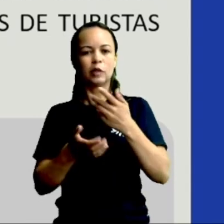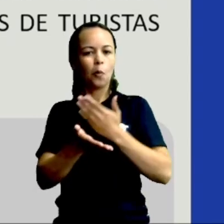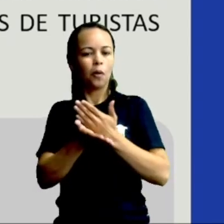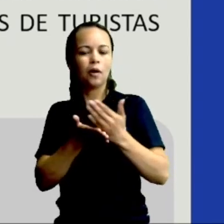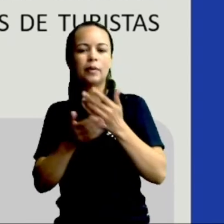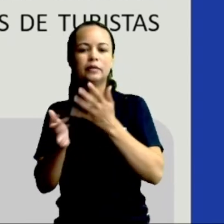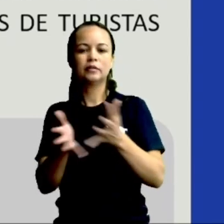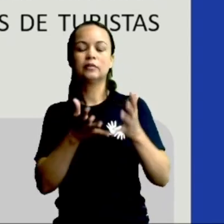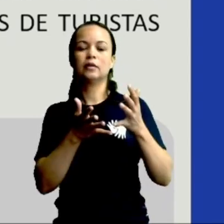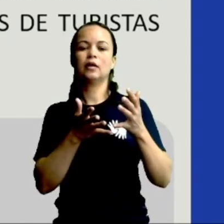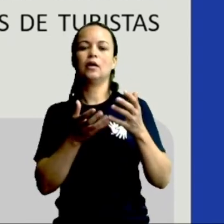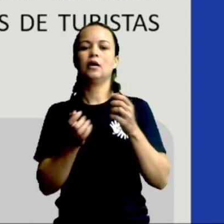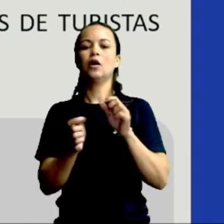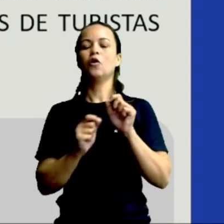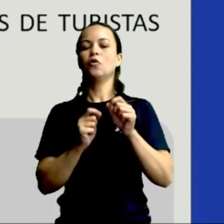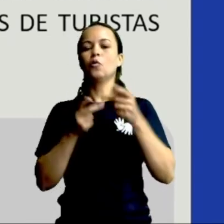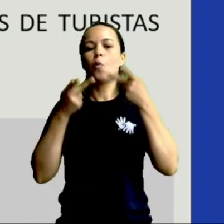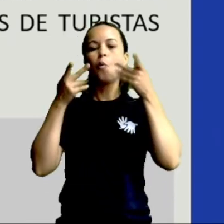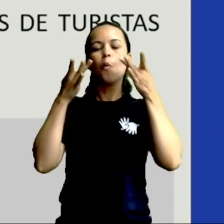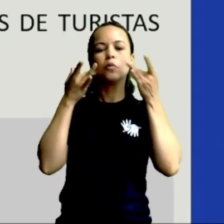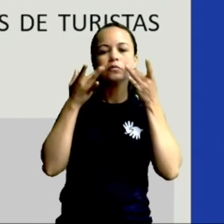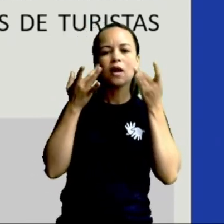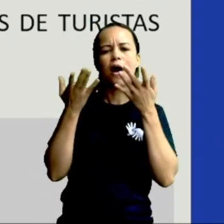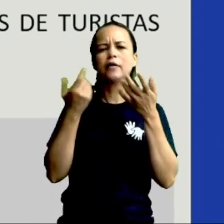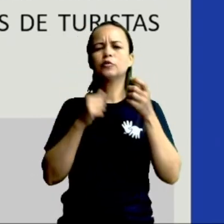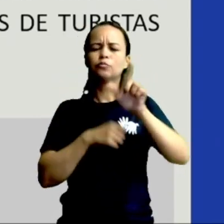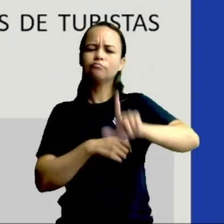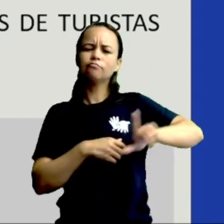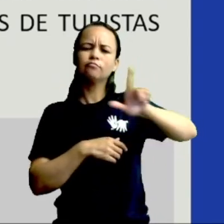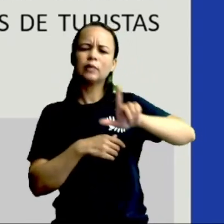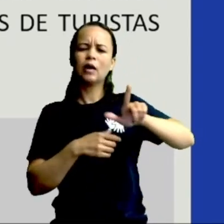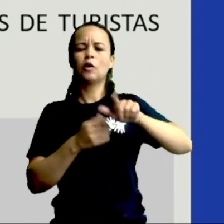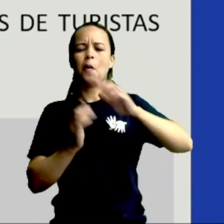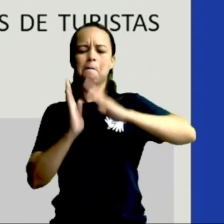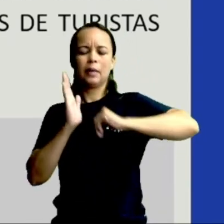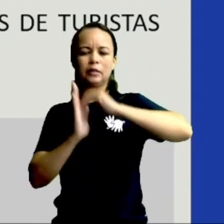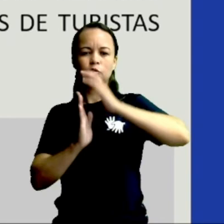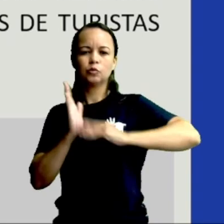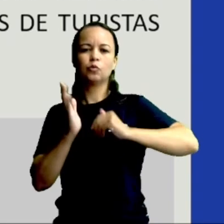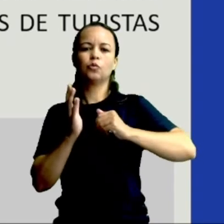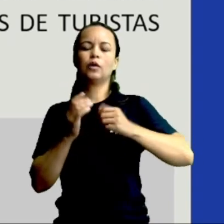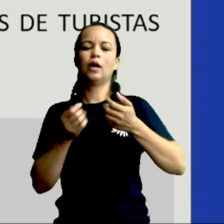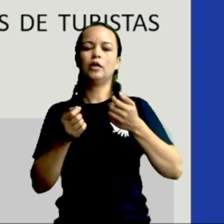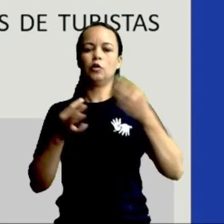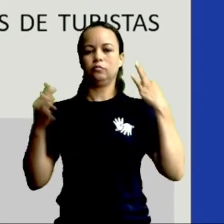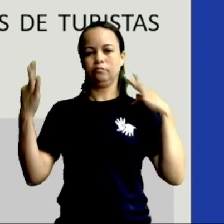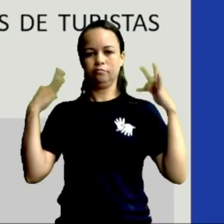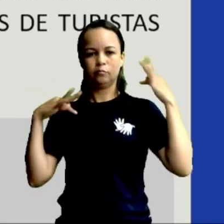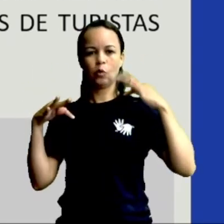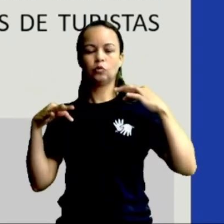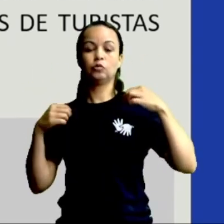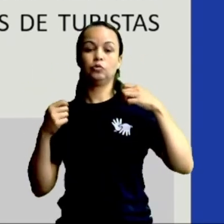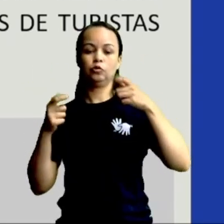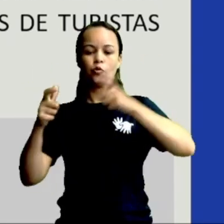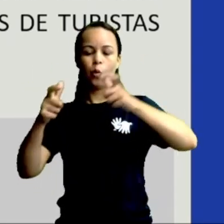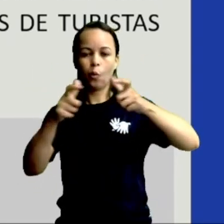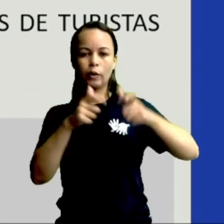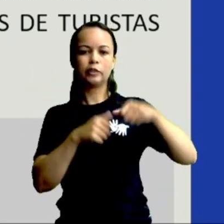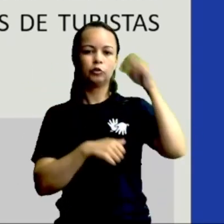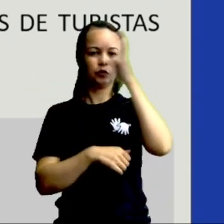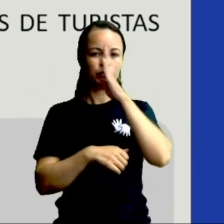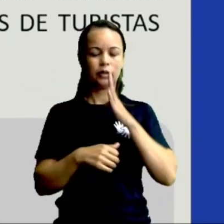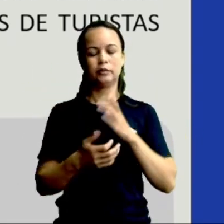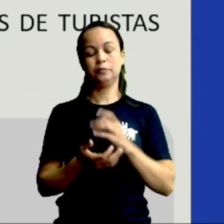surgiram pioneiramente o teatro, a literatura, a pintura e os cursos jurídicos do Brasil. Olinda